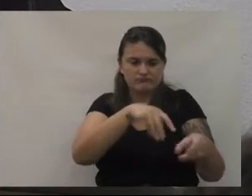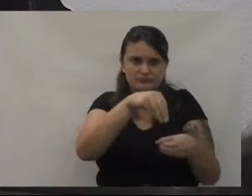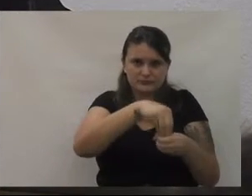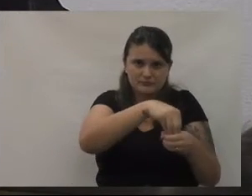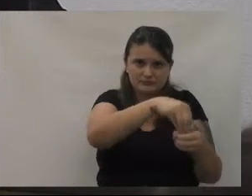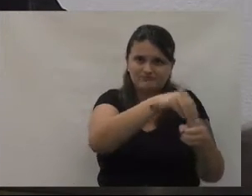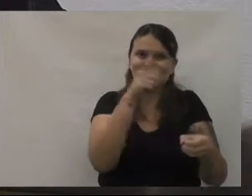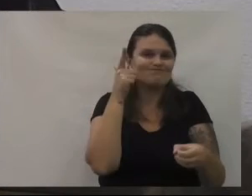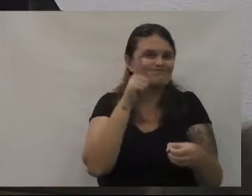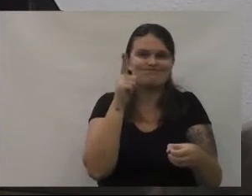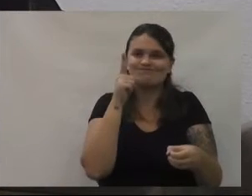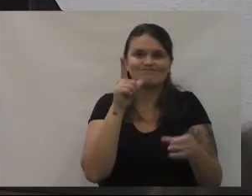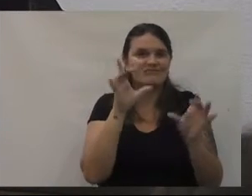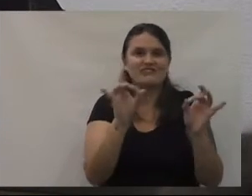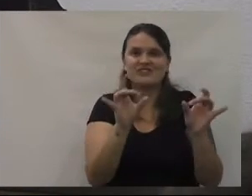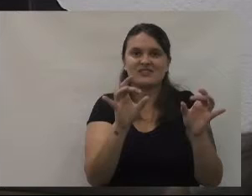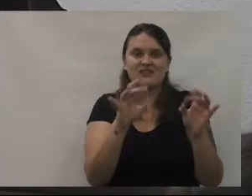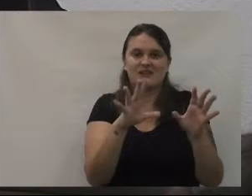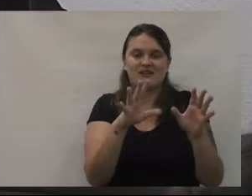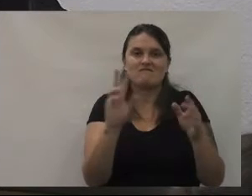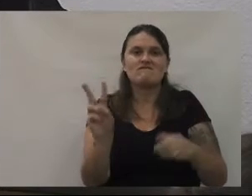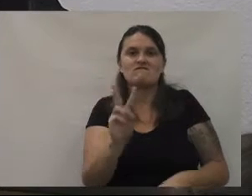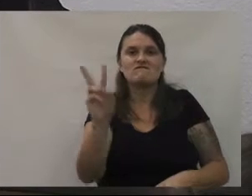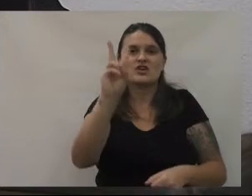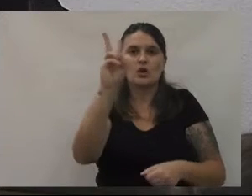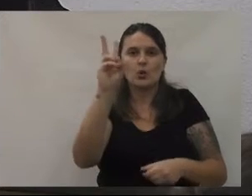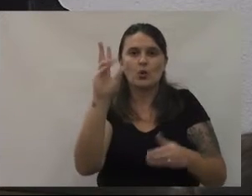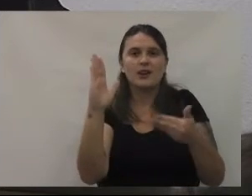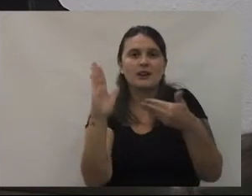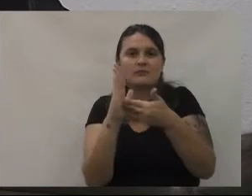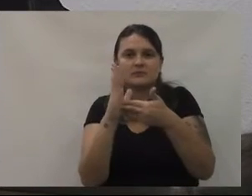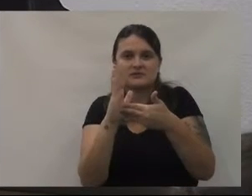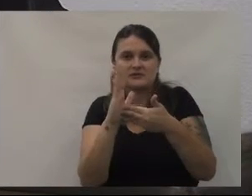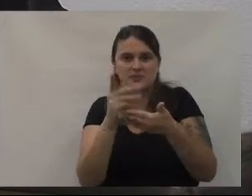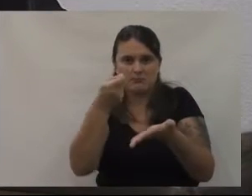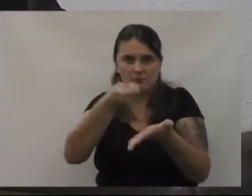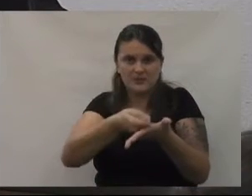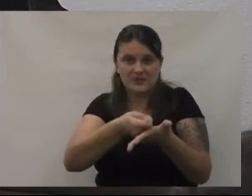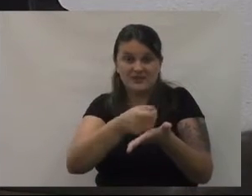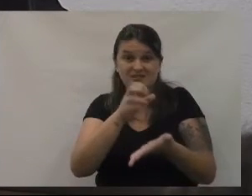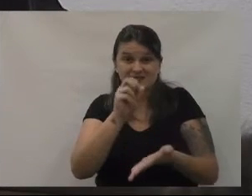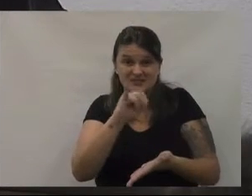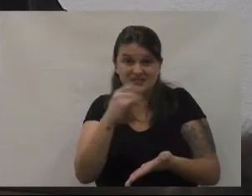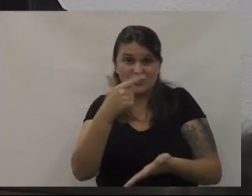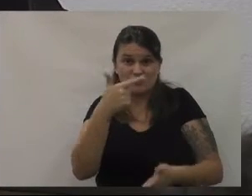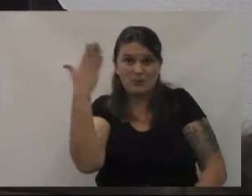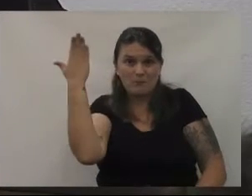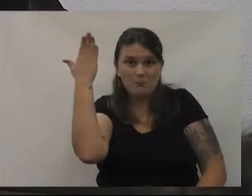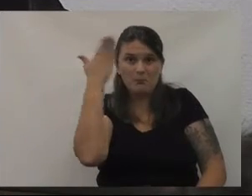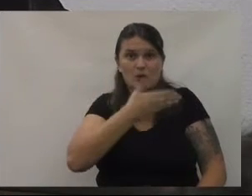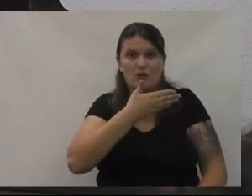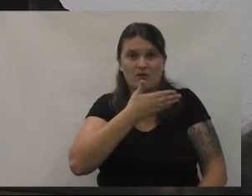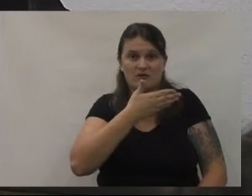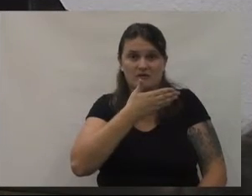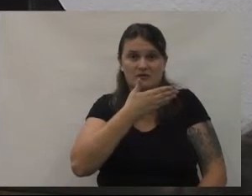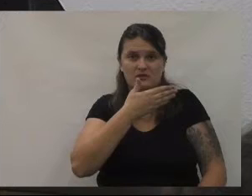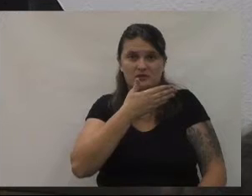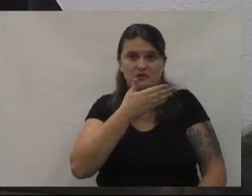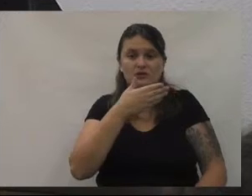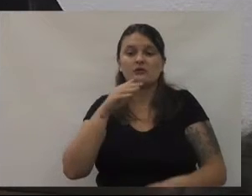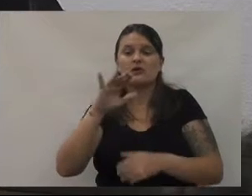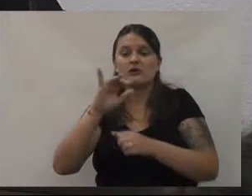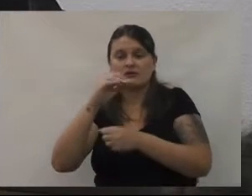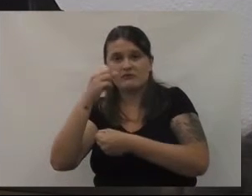atingir o valor mínimo de contribuição, e se ele não ratificar no final do ano,